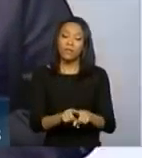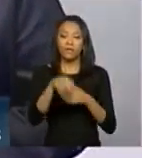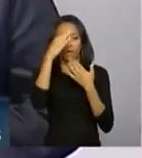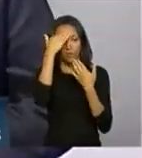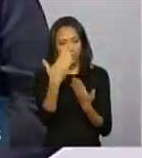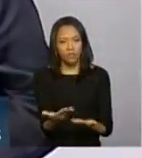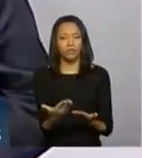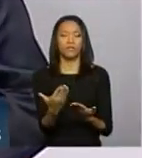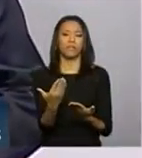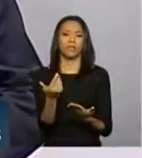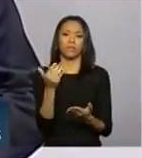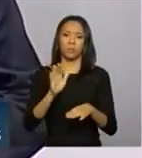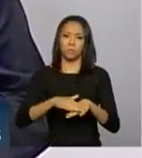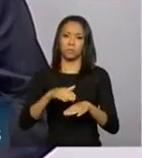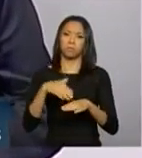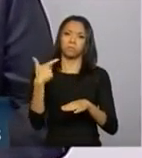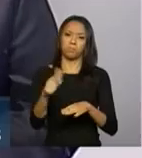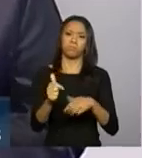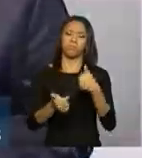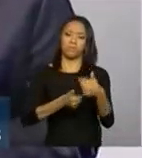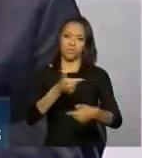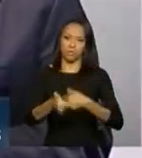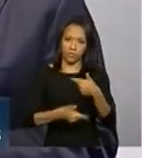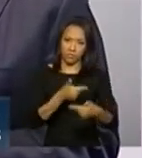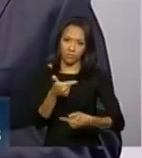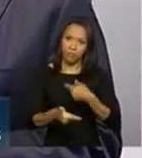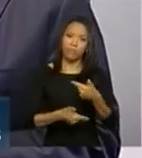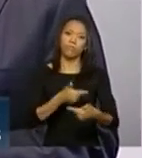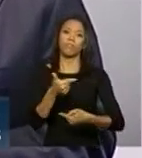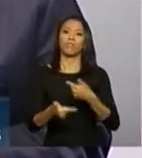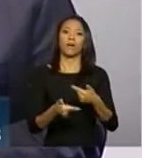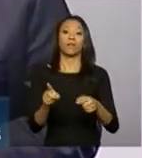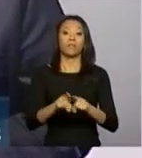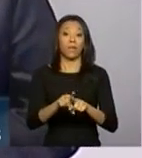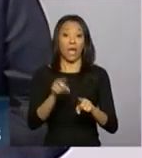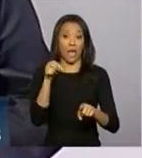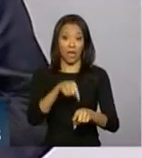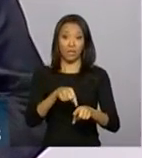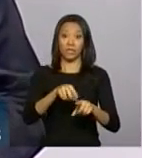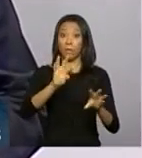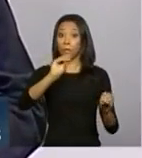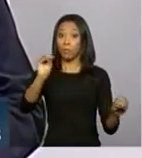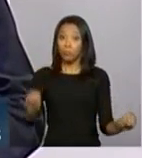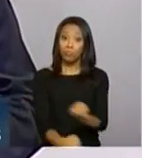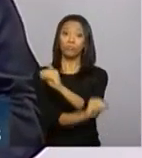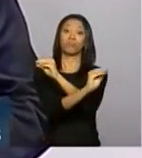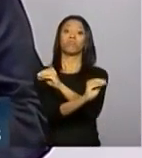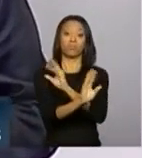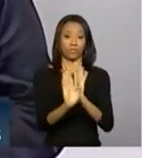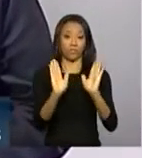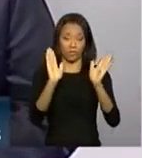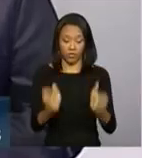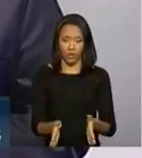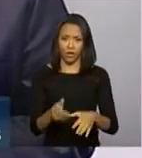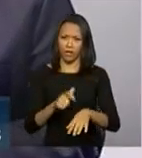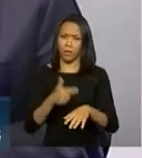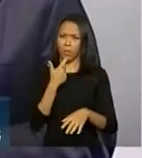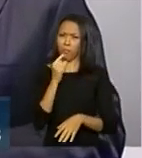eficiente, correta e envolvente transição. Em poucos dias nos deu condições